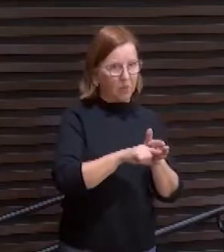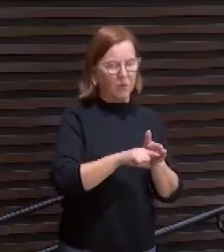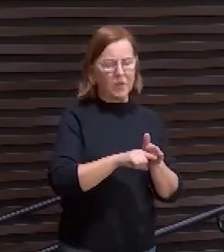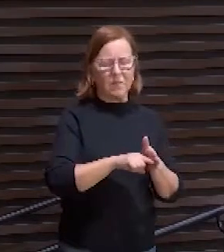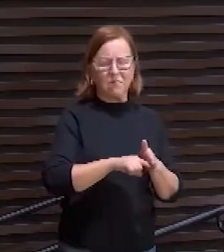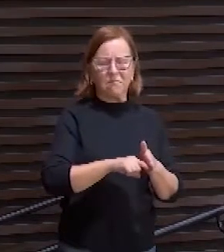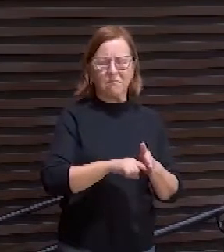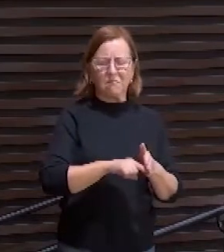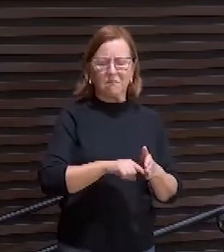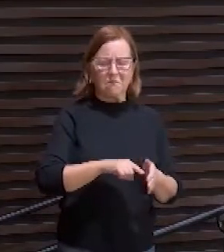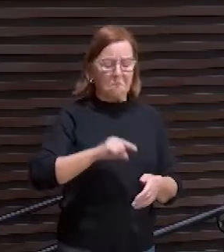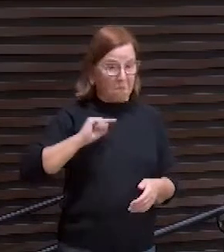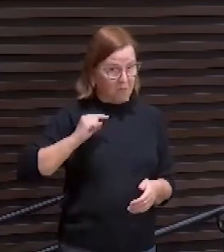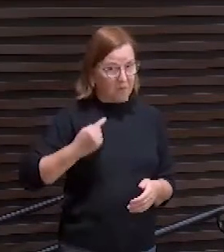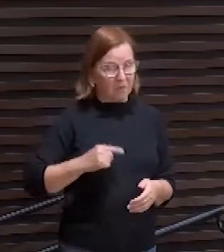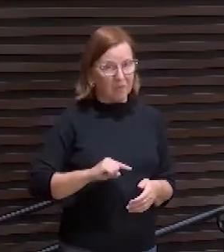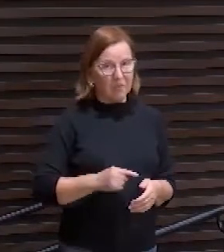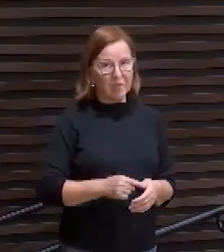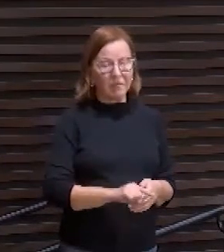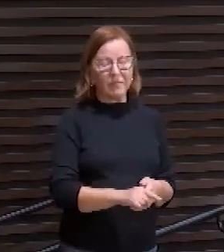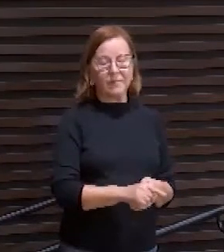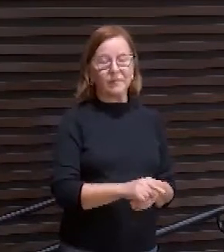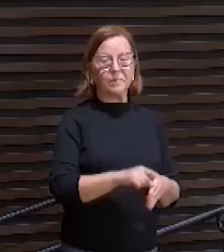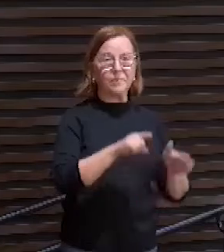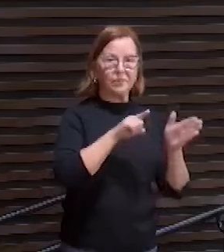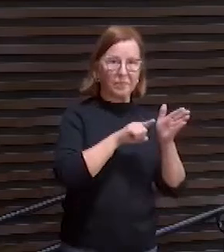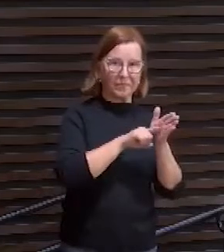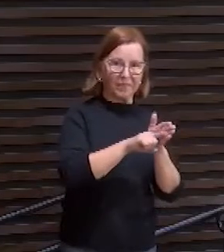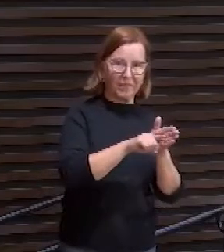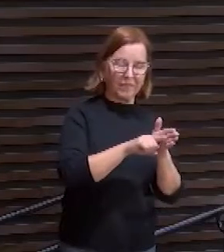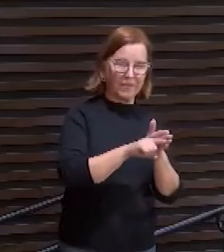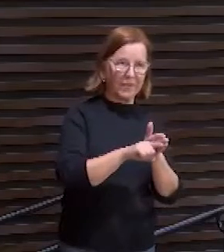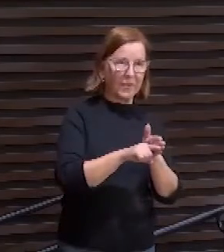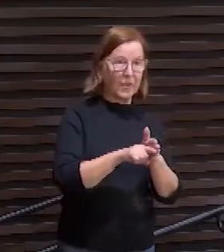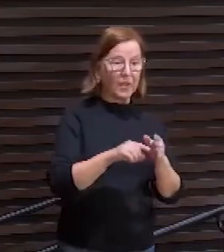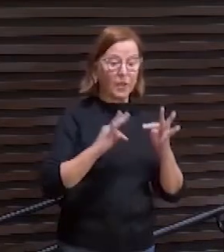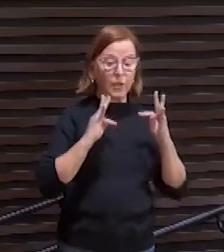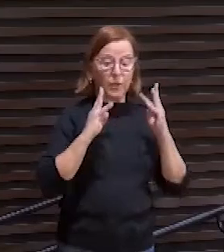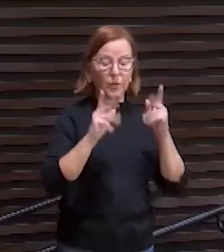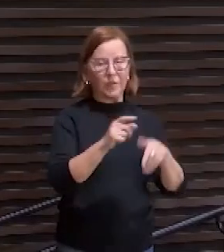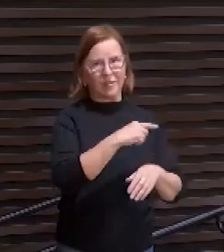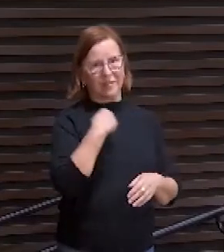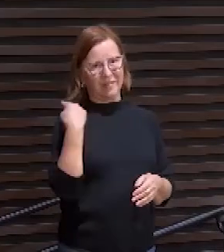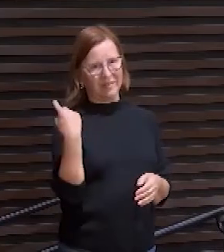extremamente profunda. Uma pergunta que todos nós,